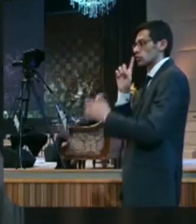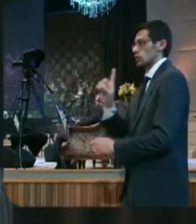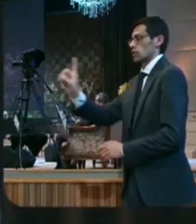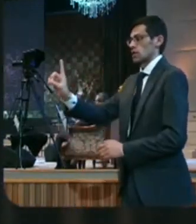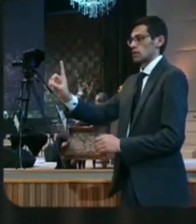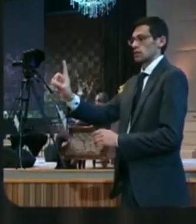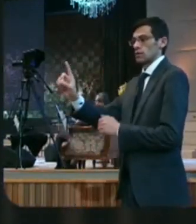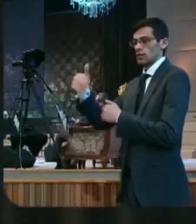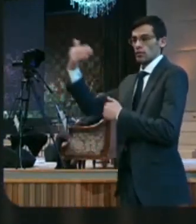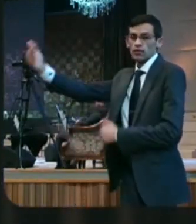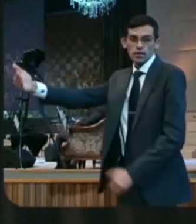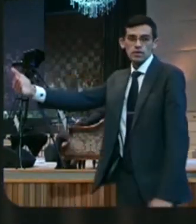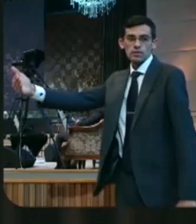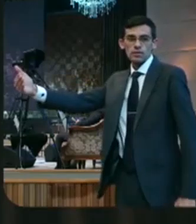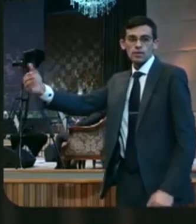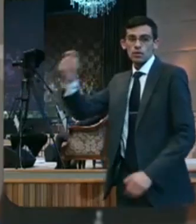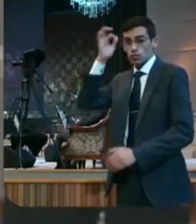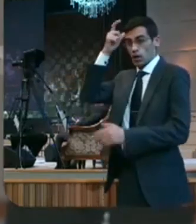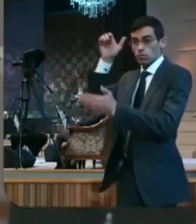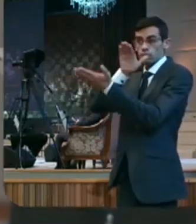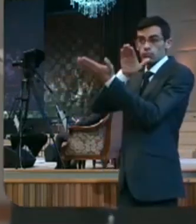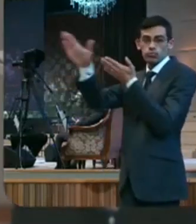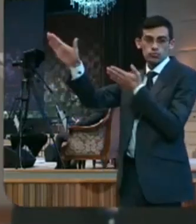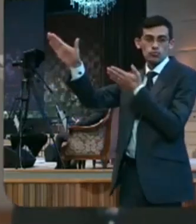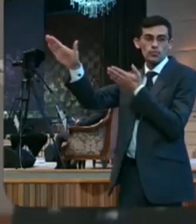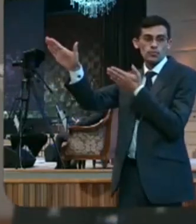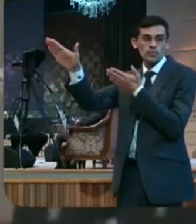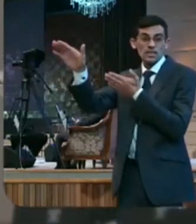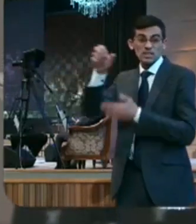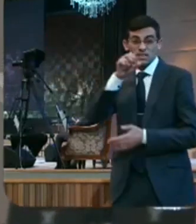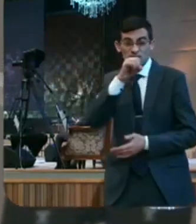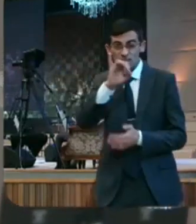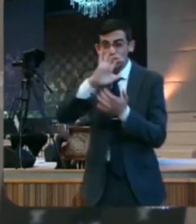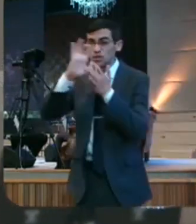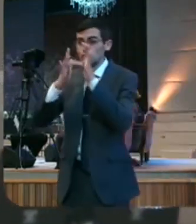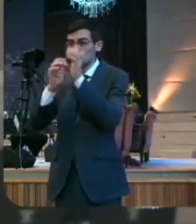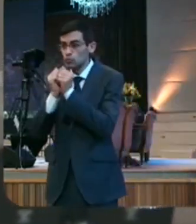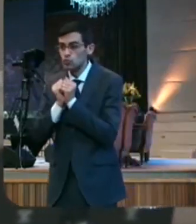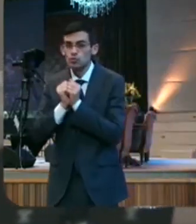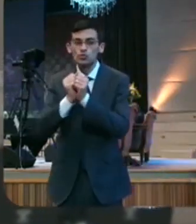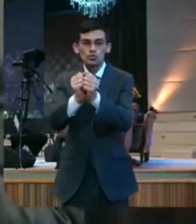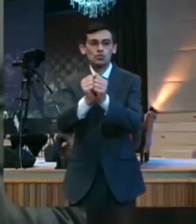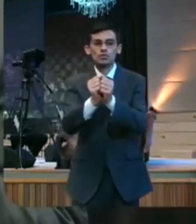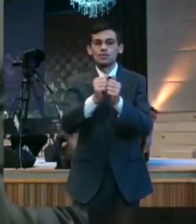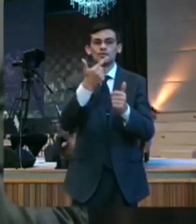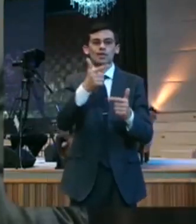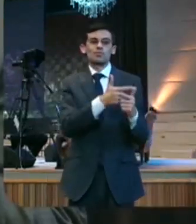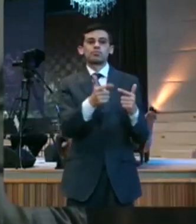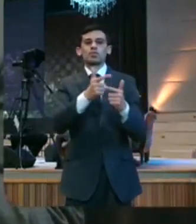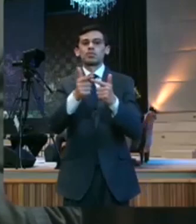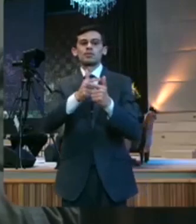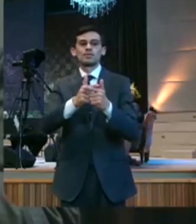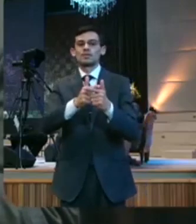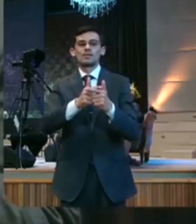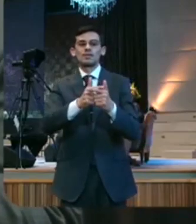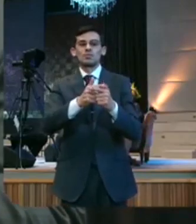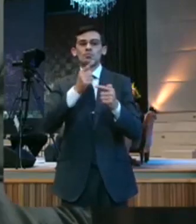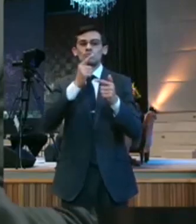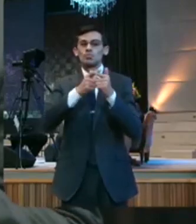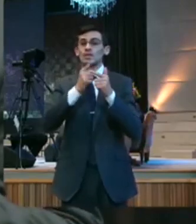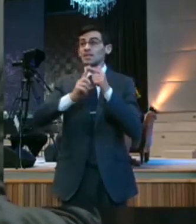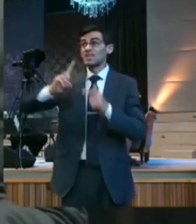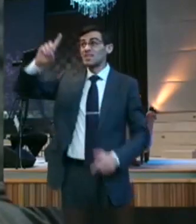tem batalha que seja difícil demais, porque Ele vai lá e está na nossa frente, está na nossa